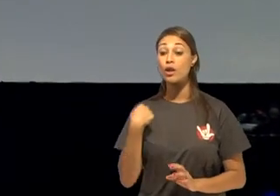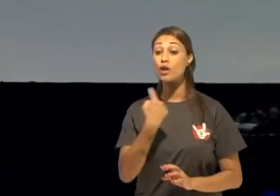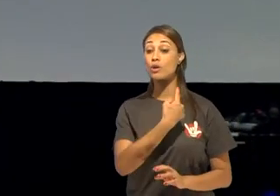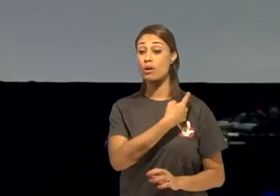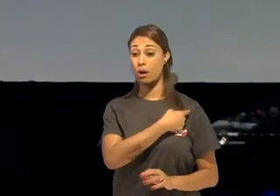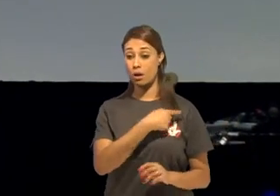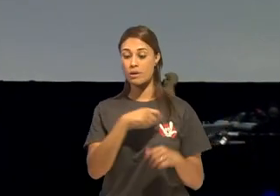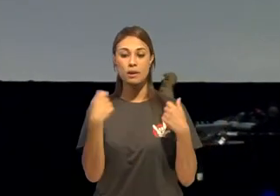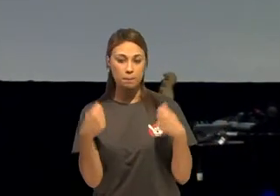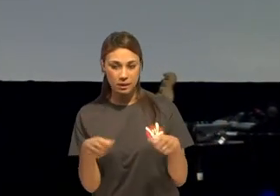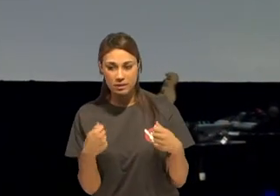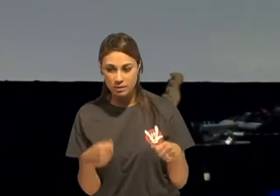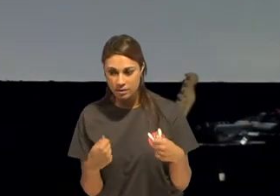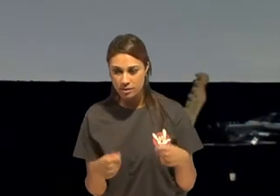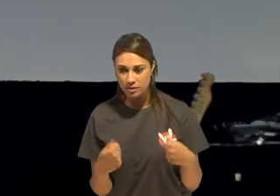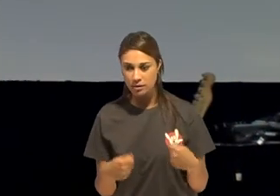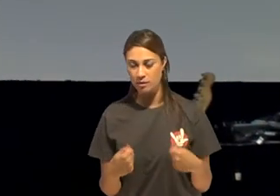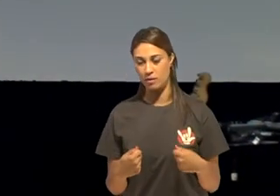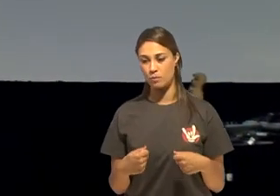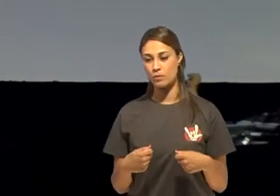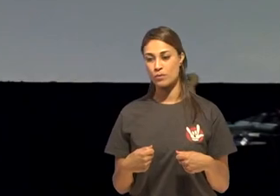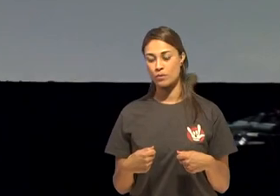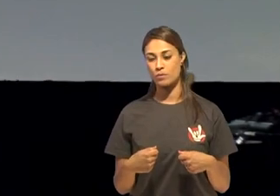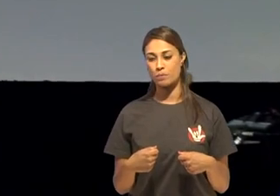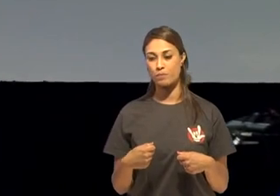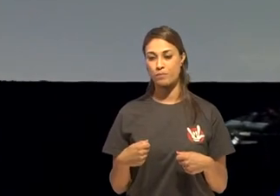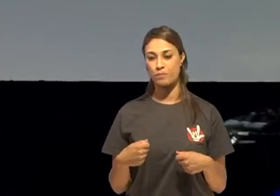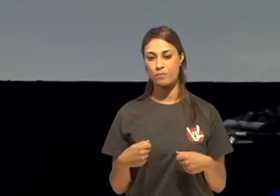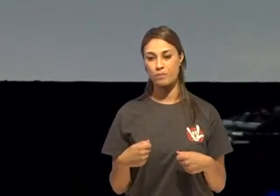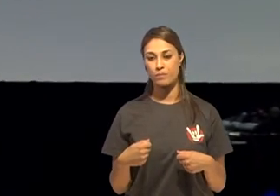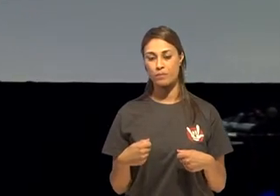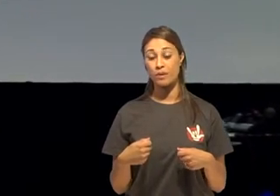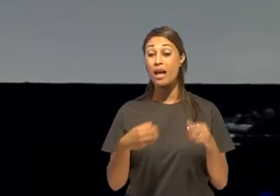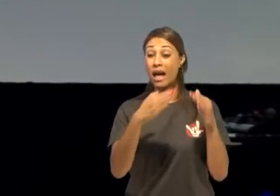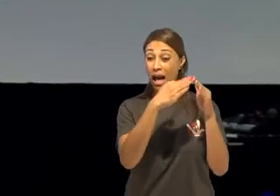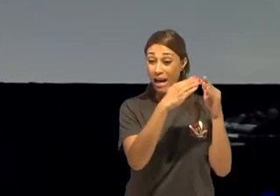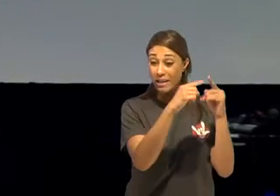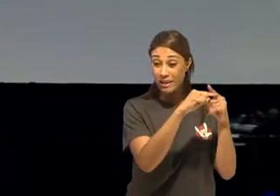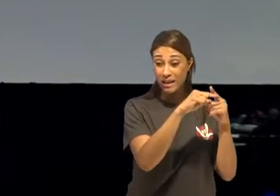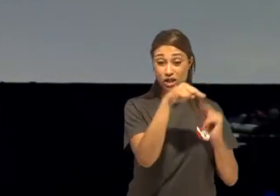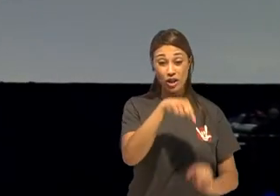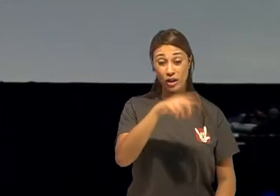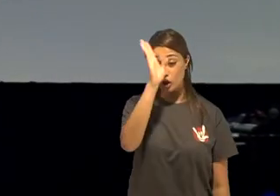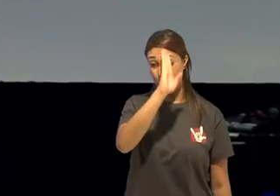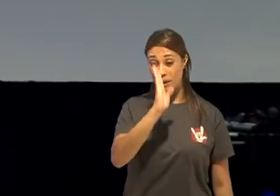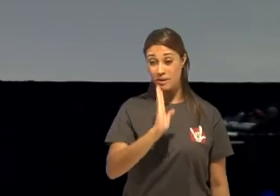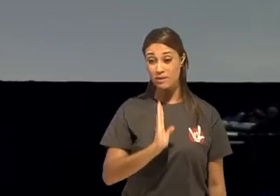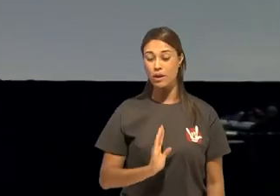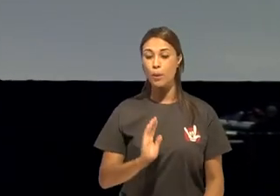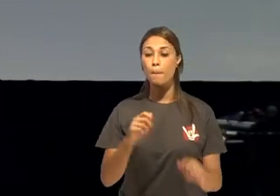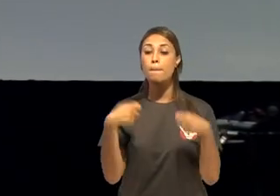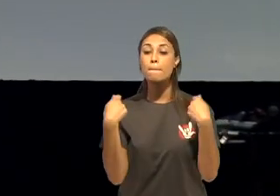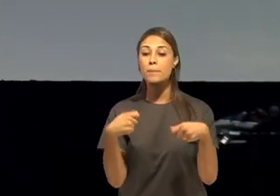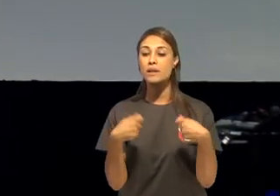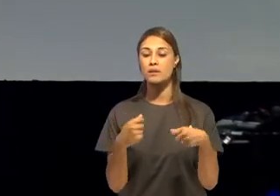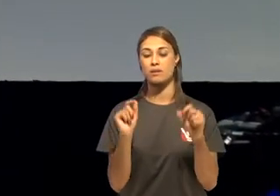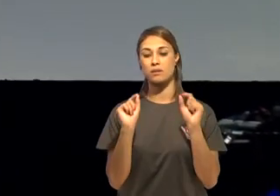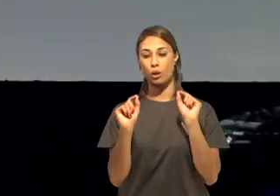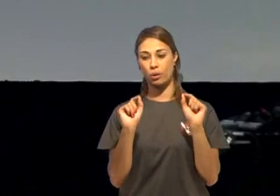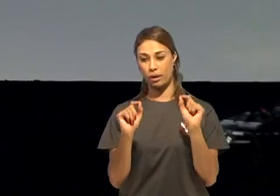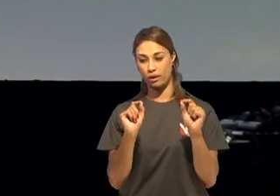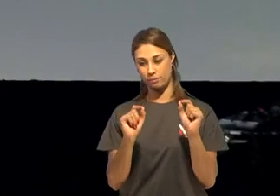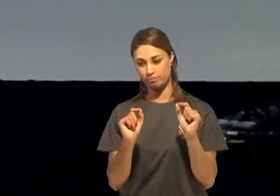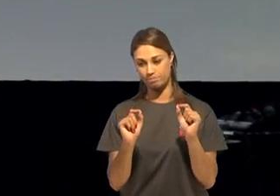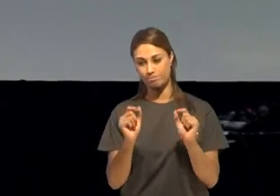A igreja brasileira precisa se arrepender. E o